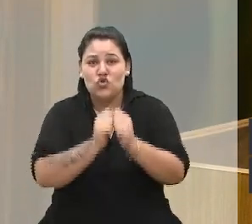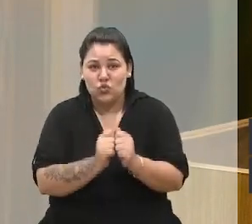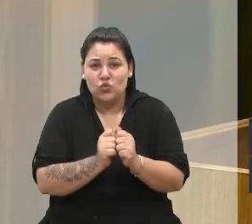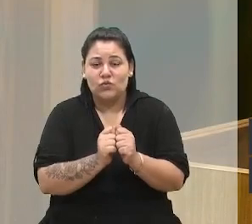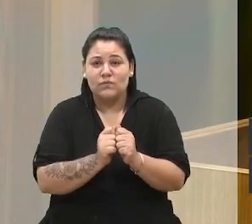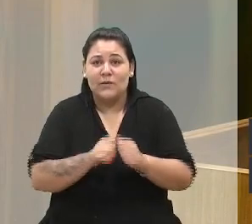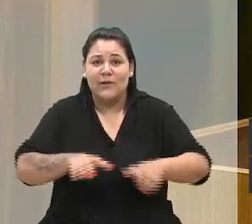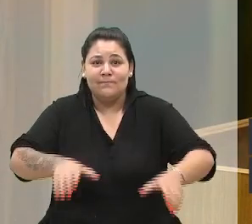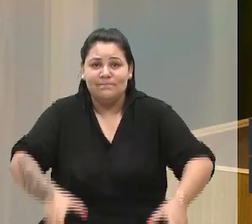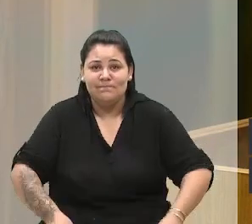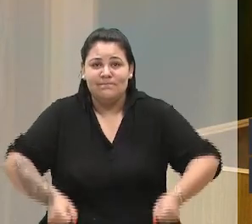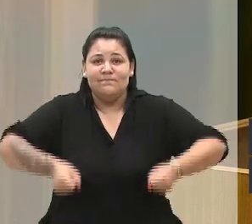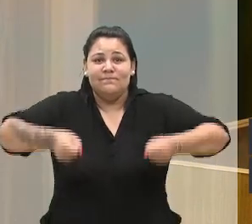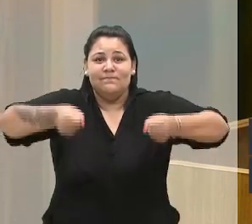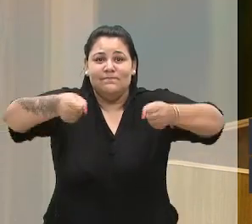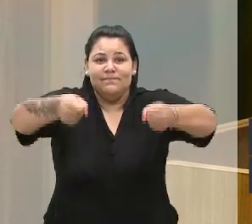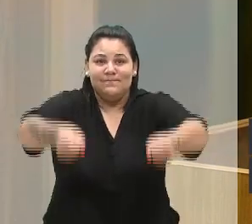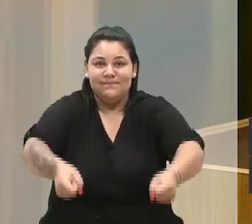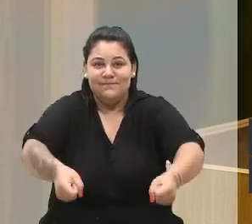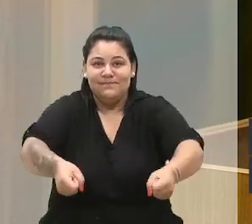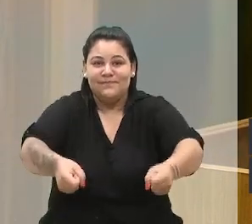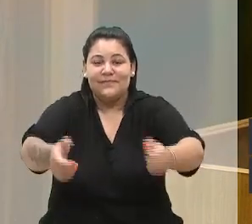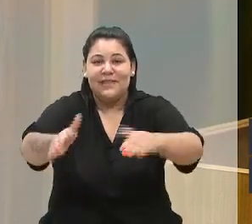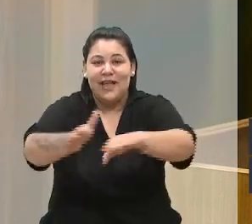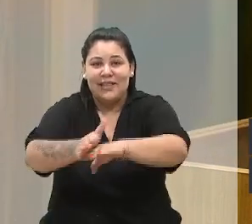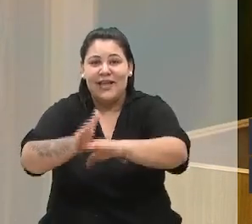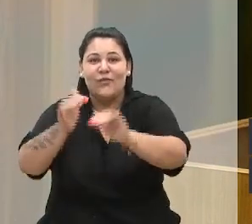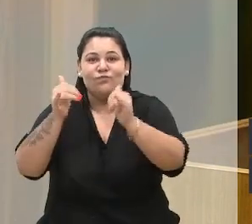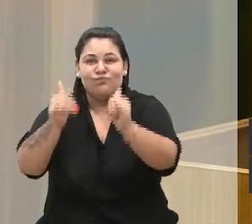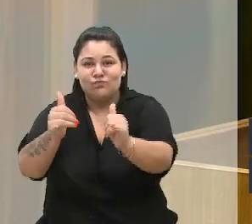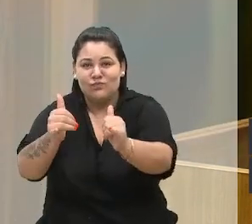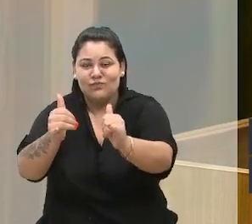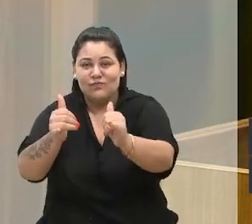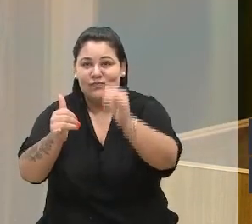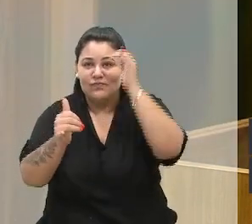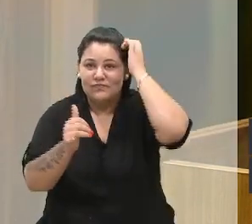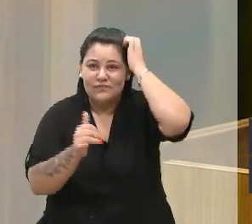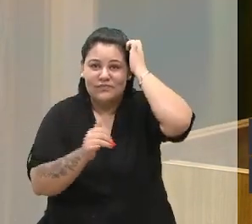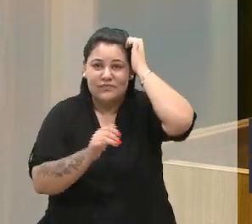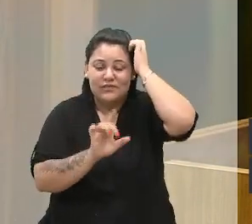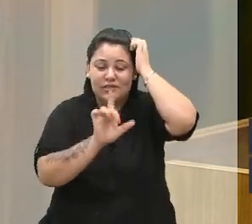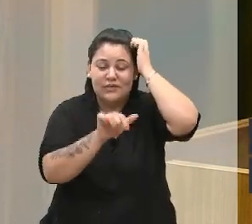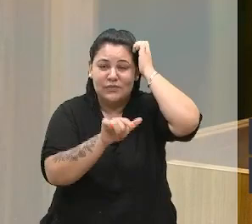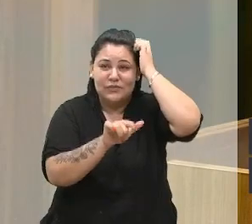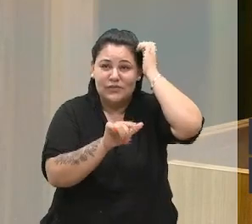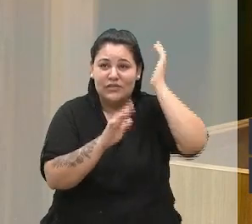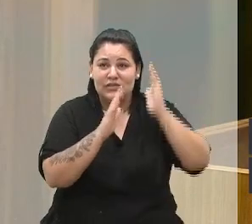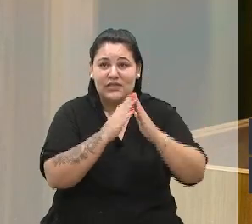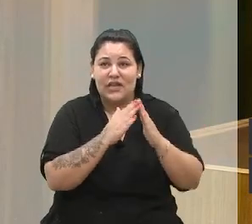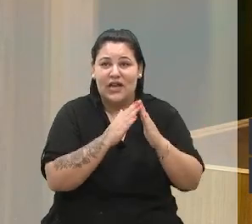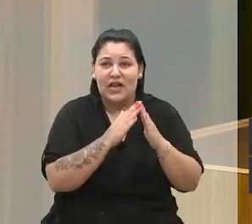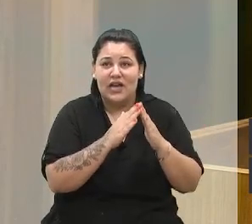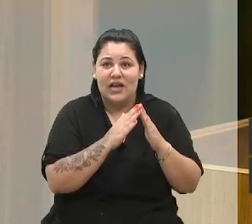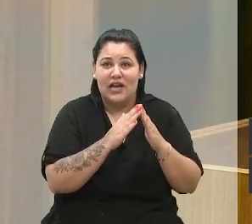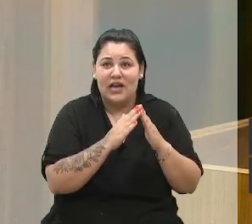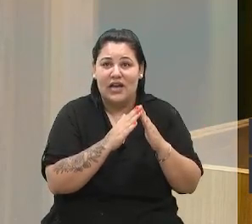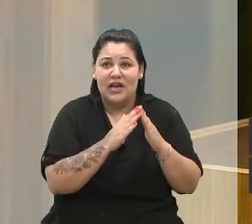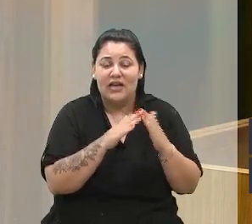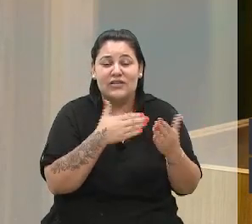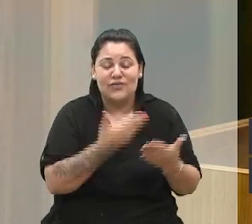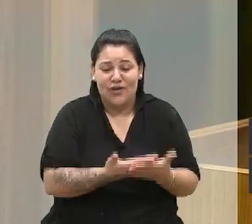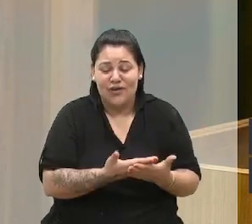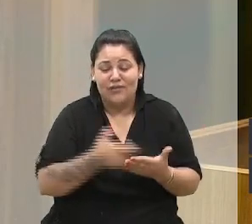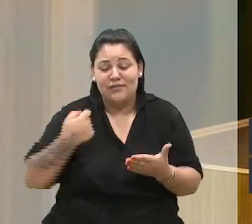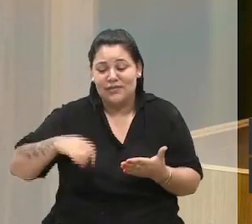ele, carregar o menino até o ônibus, e lá na escola, quando ele chega, precisa contar com a boa vontade de alguém da